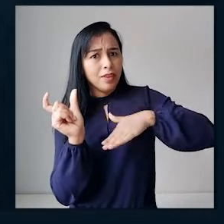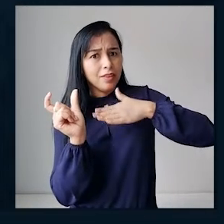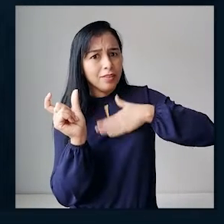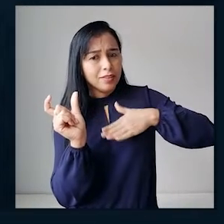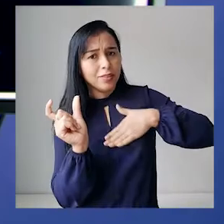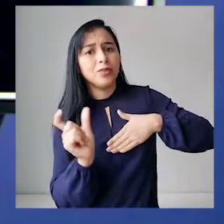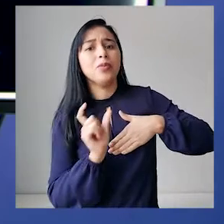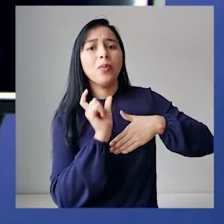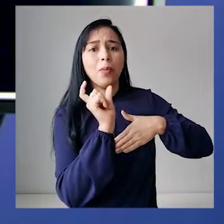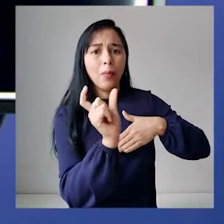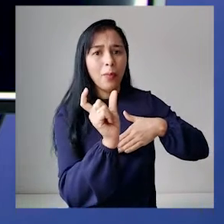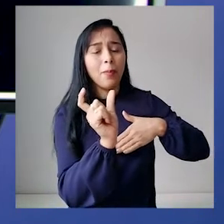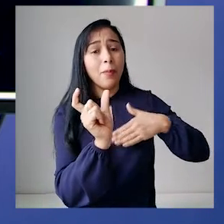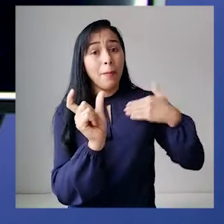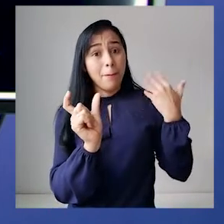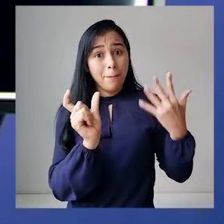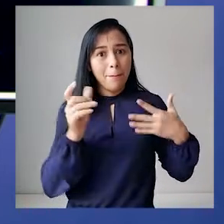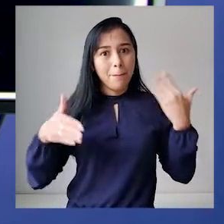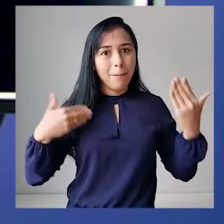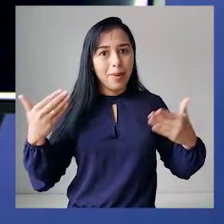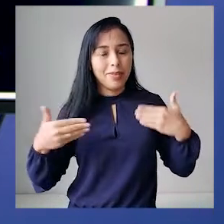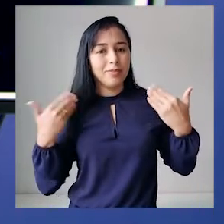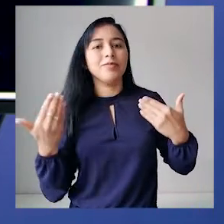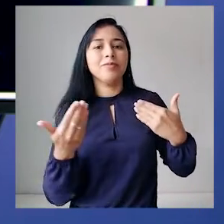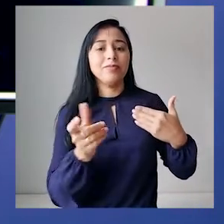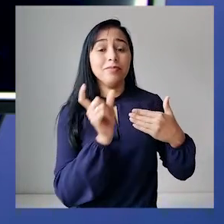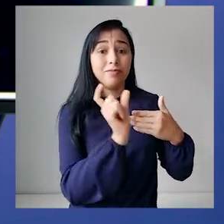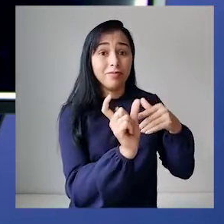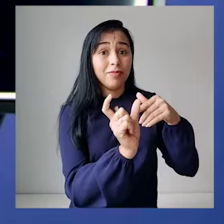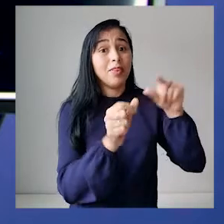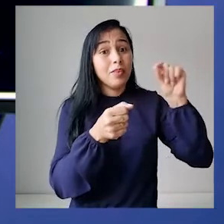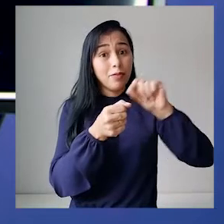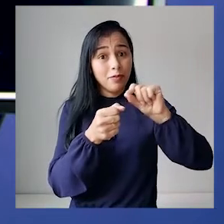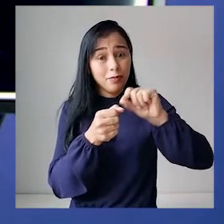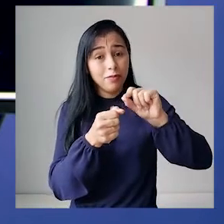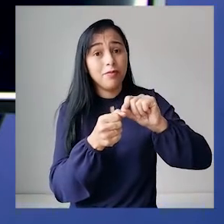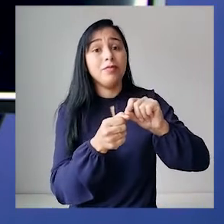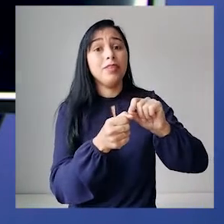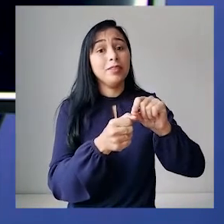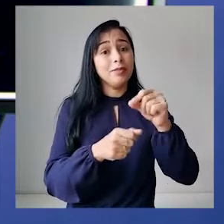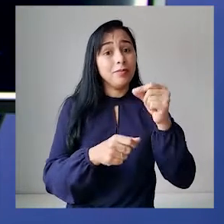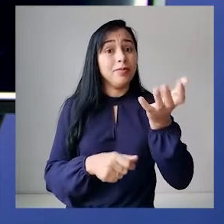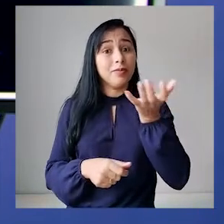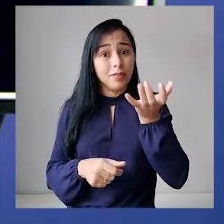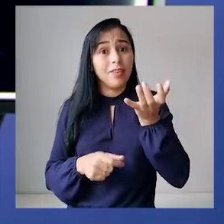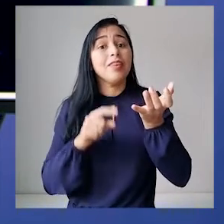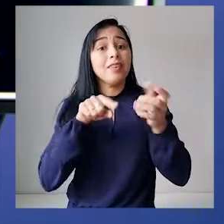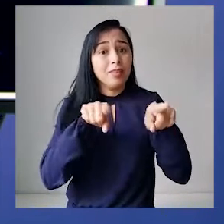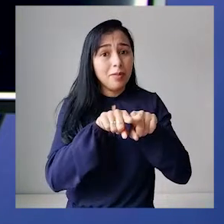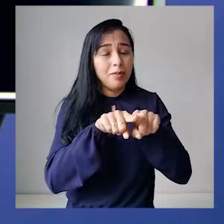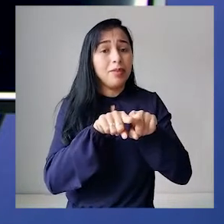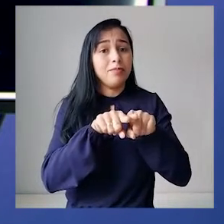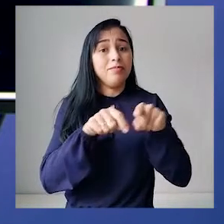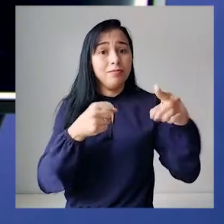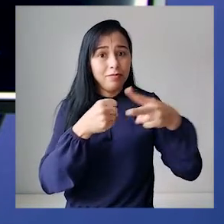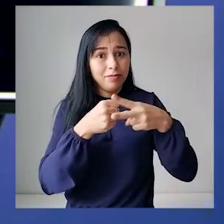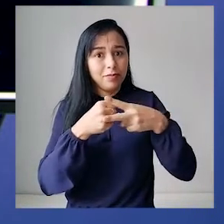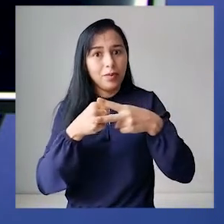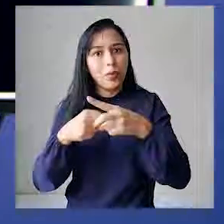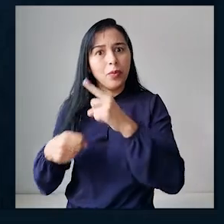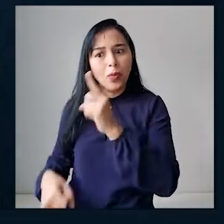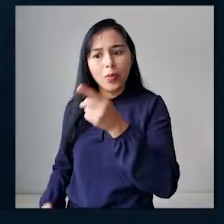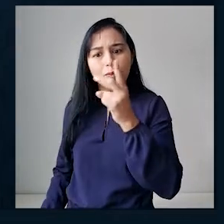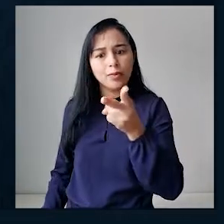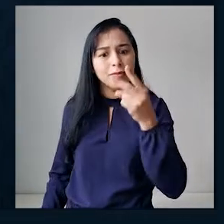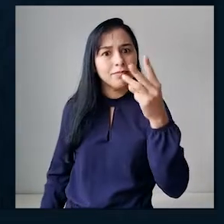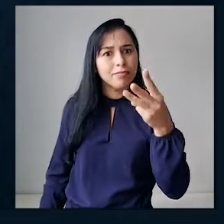período composto, porque nós temos a presença de mais de uma oração. Quantas orações eu tenho aqui, gente?